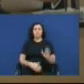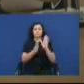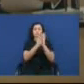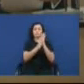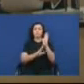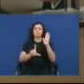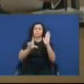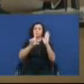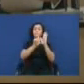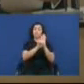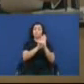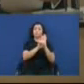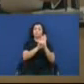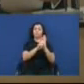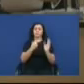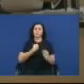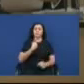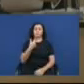Projeto de decreto número